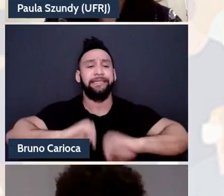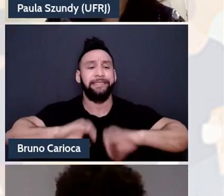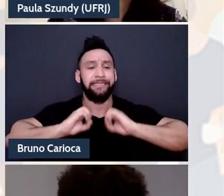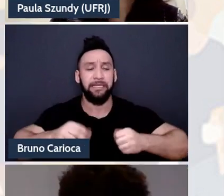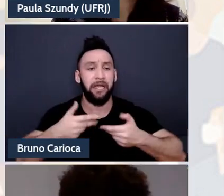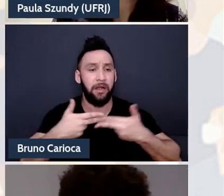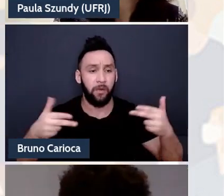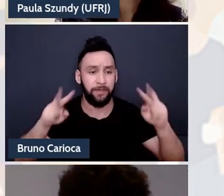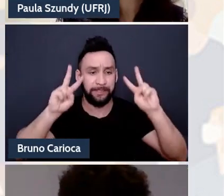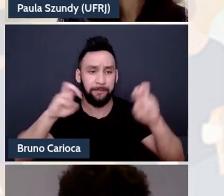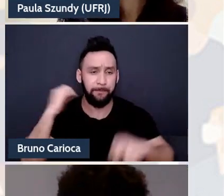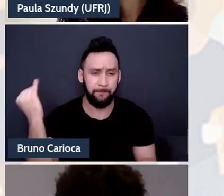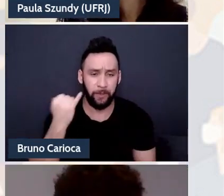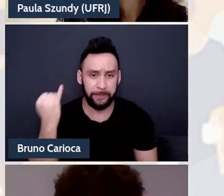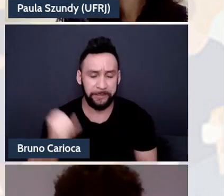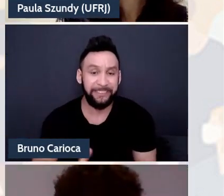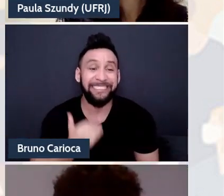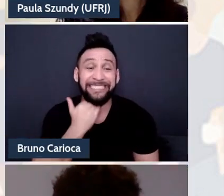Professora Paula,